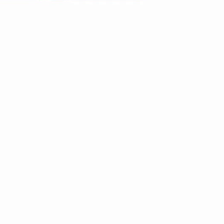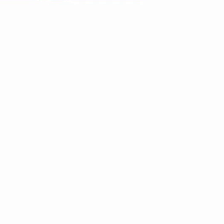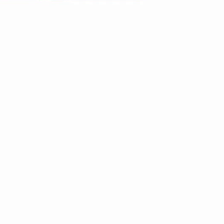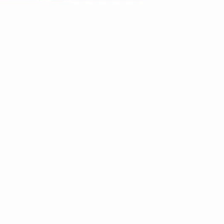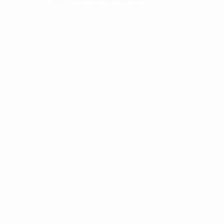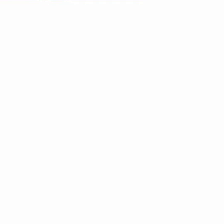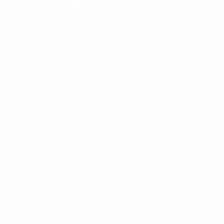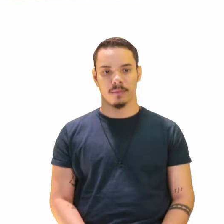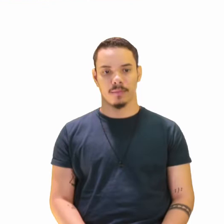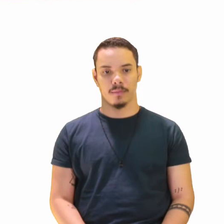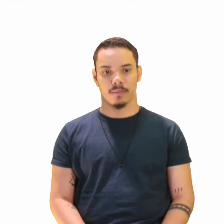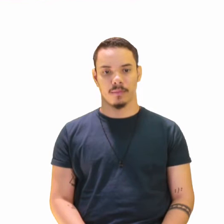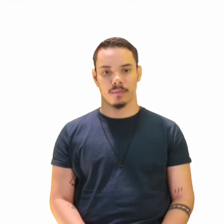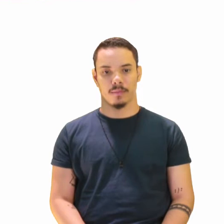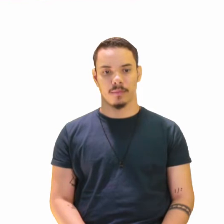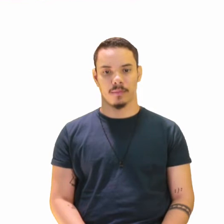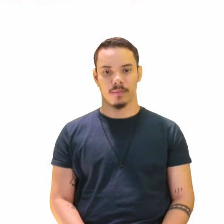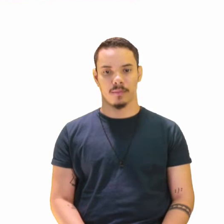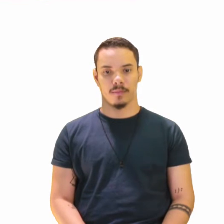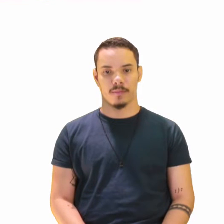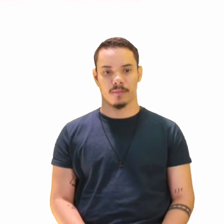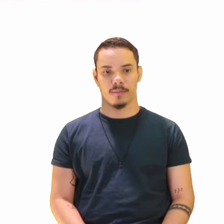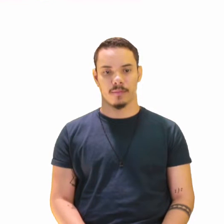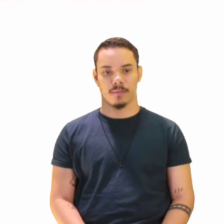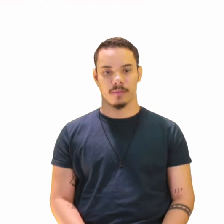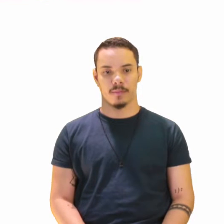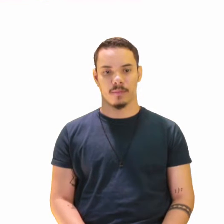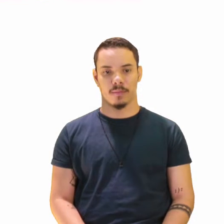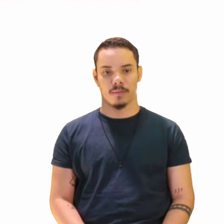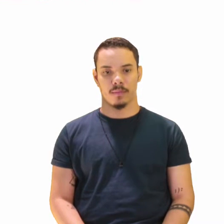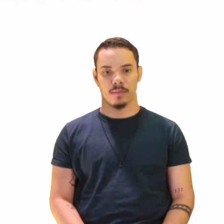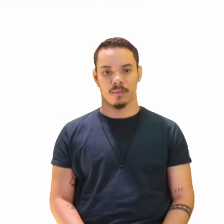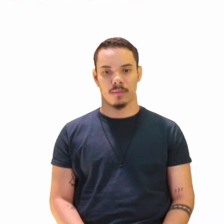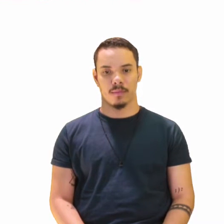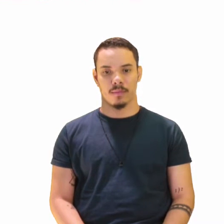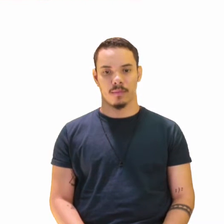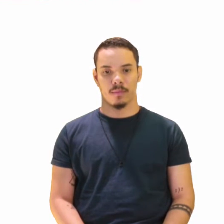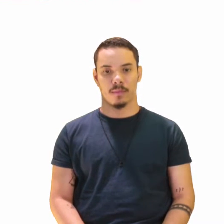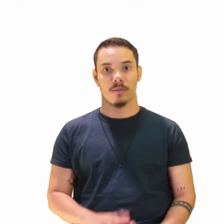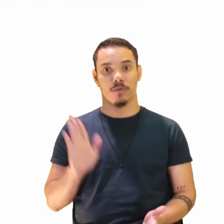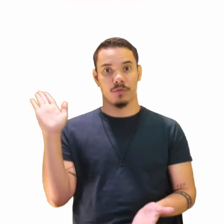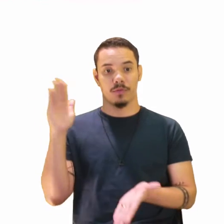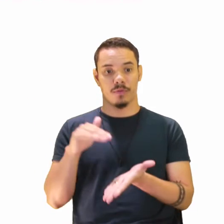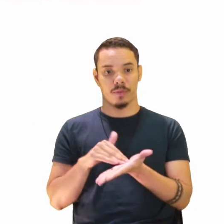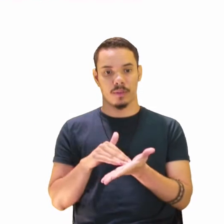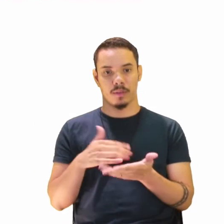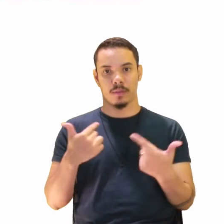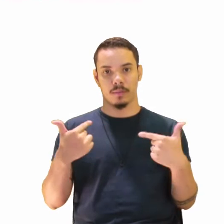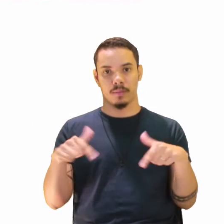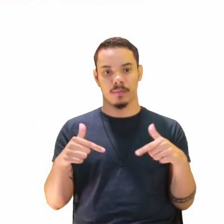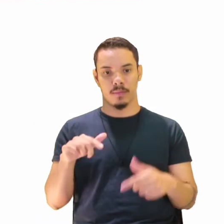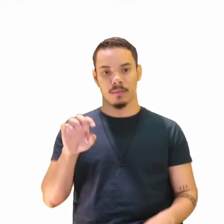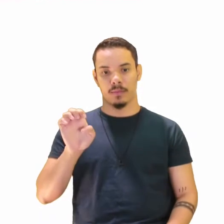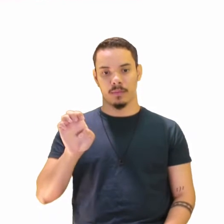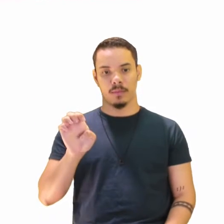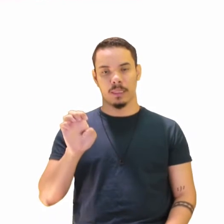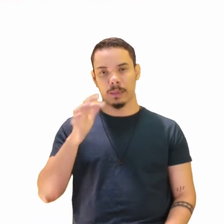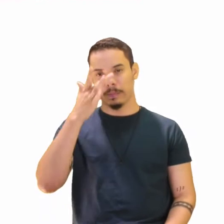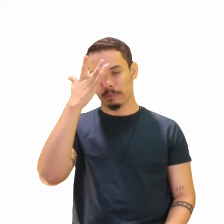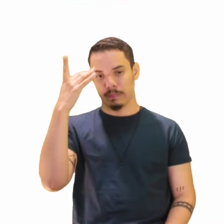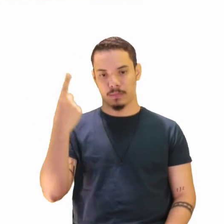paciência e no sossego. Trabalha, teima, e lima,